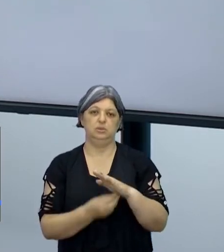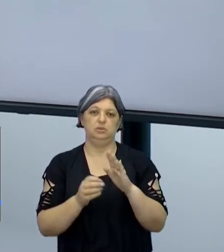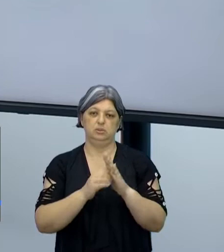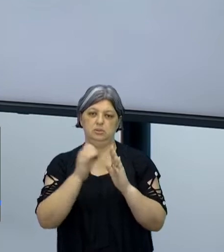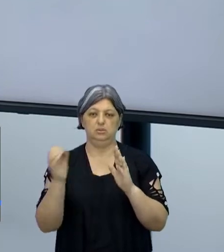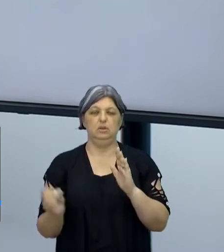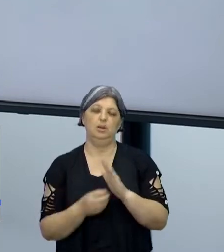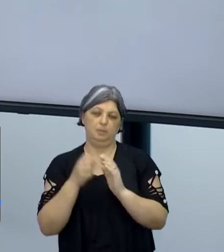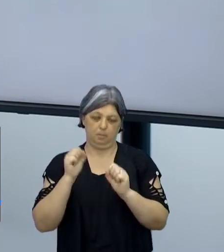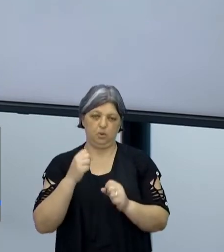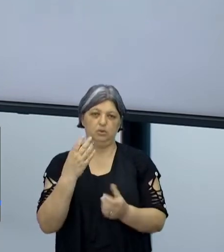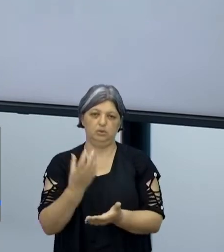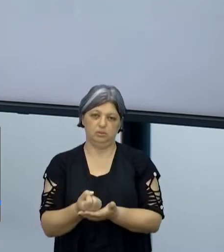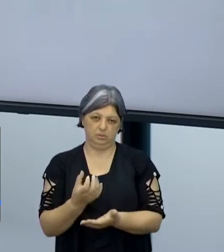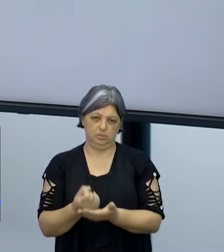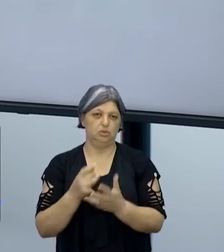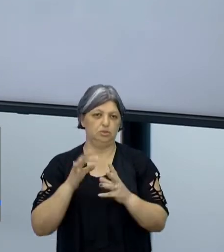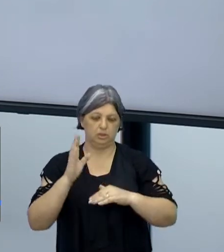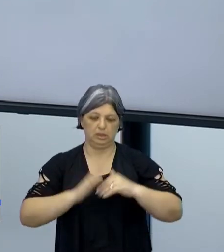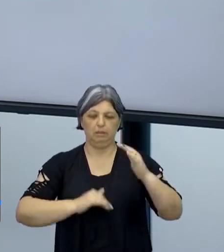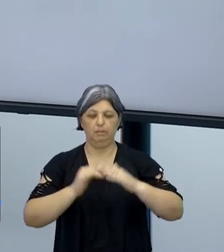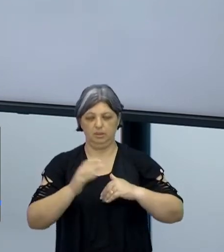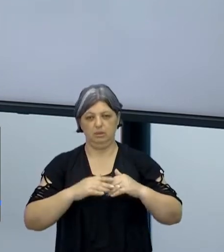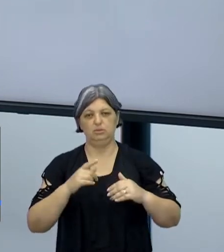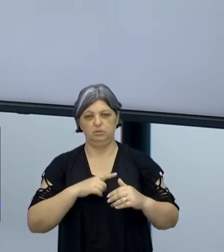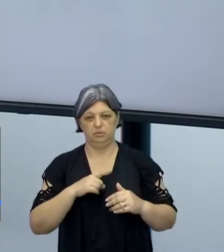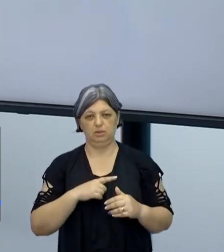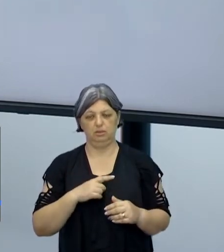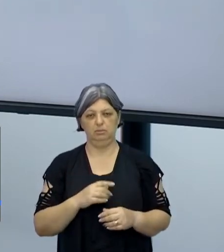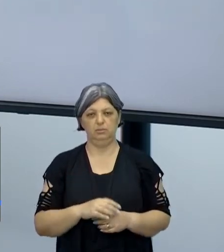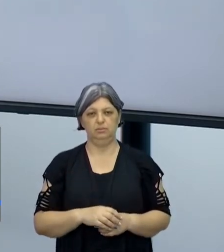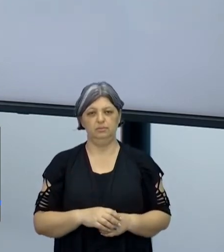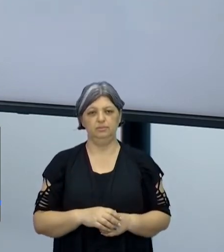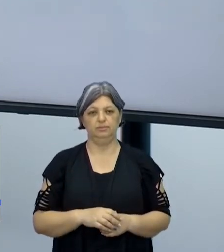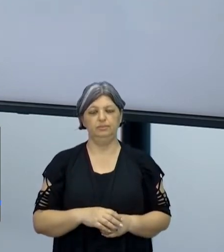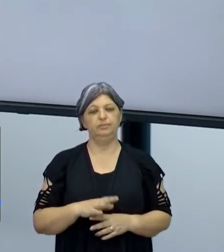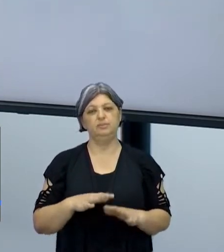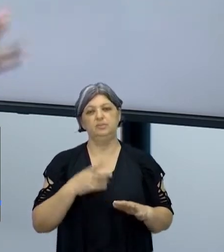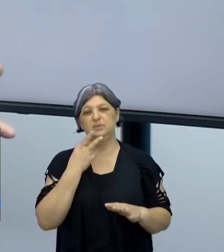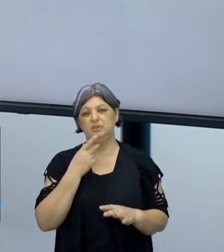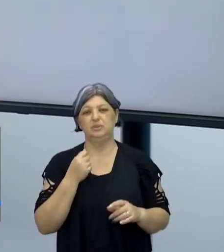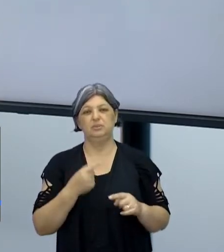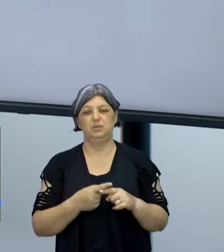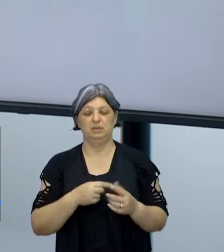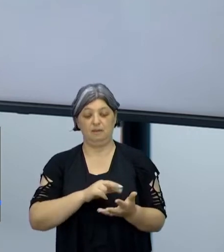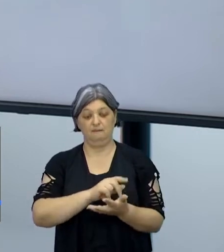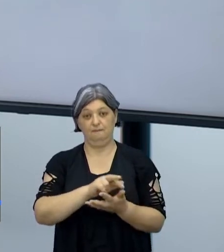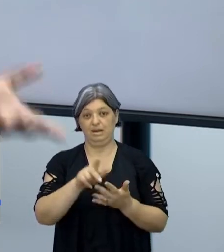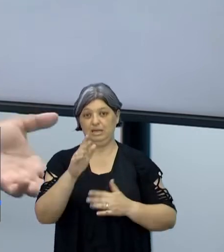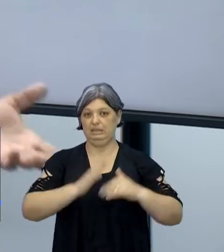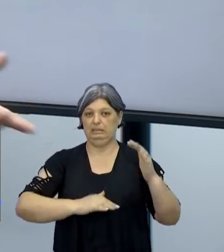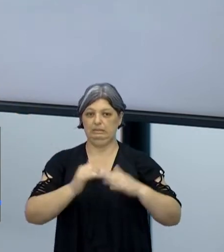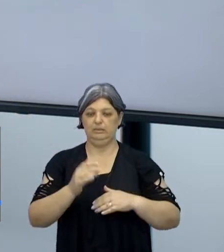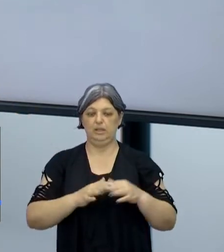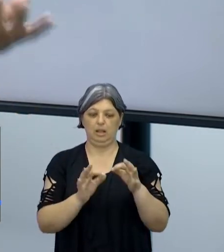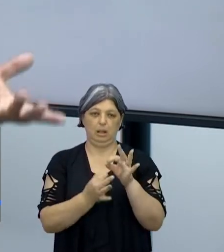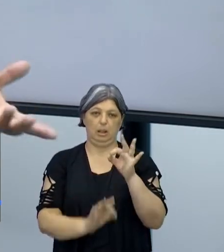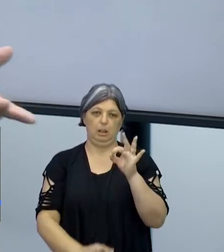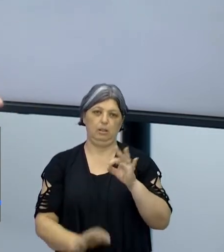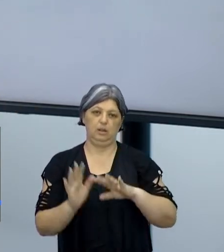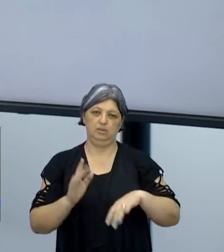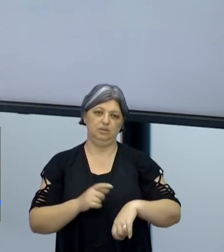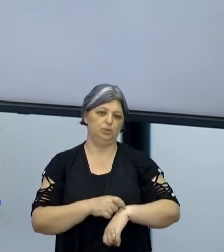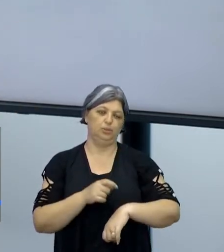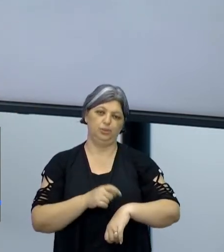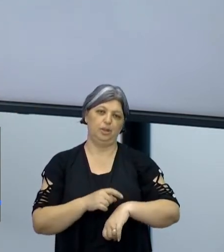esse material. Lá estão todas as habilidades também, né? Então a gente não fala muito das habilidades, porque são muitas habilidades, então a gente acaba comendo um tempo da